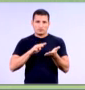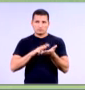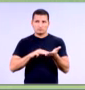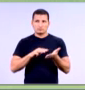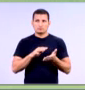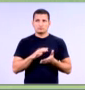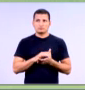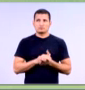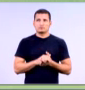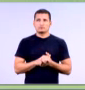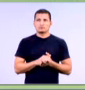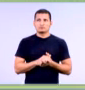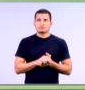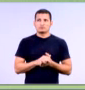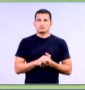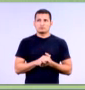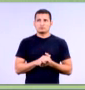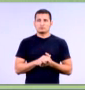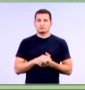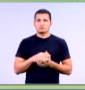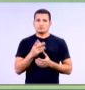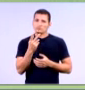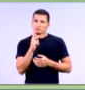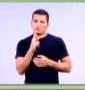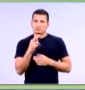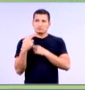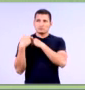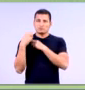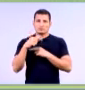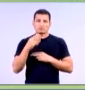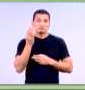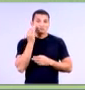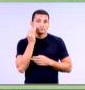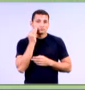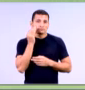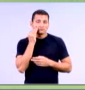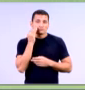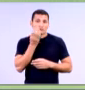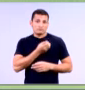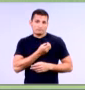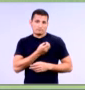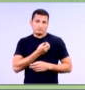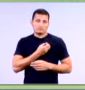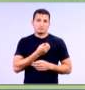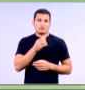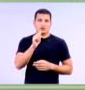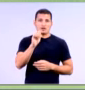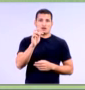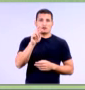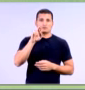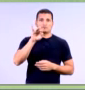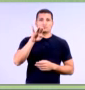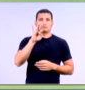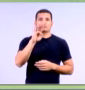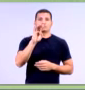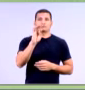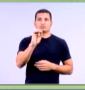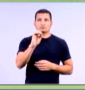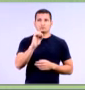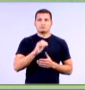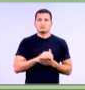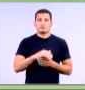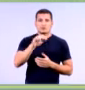né, cuja função é consultar o valor de um atributo. E o set é o método cuja função